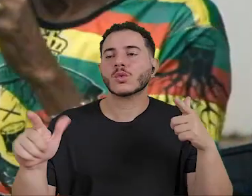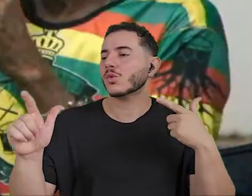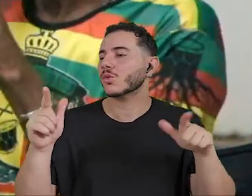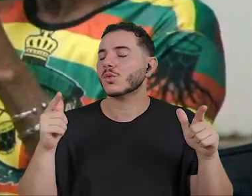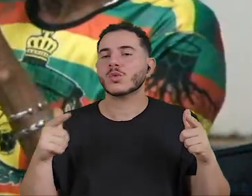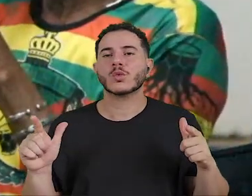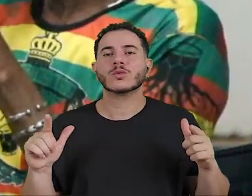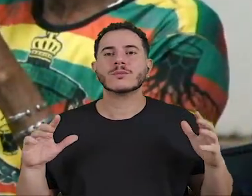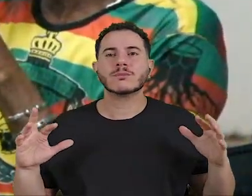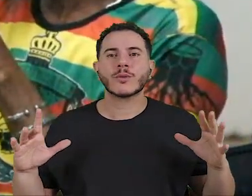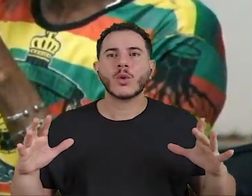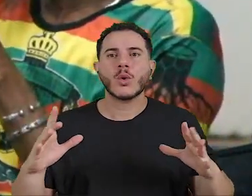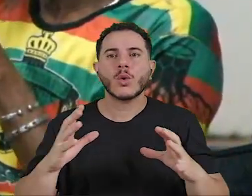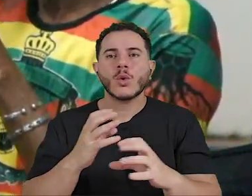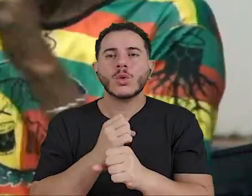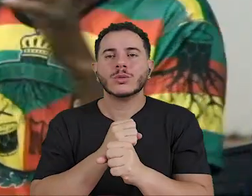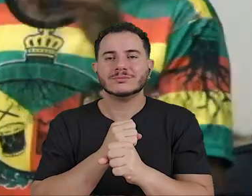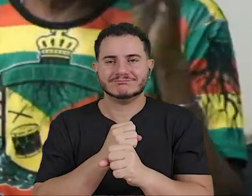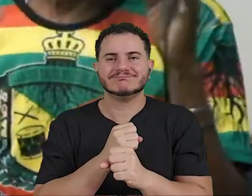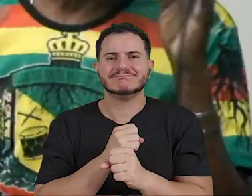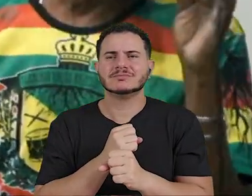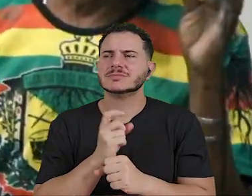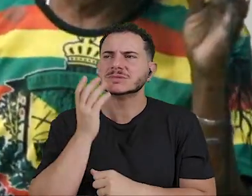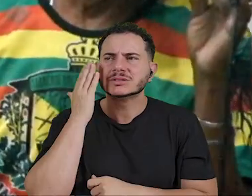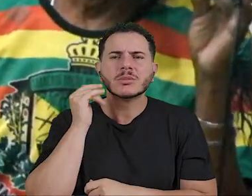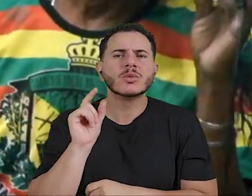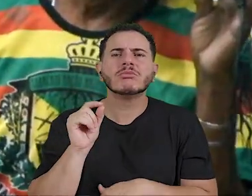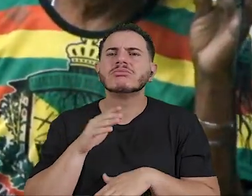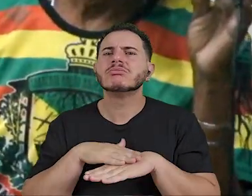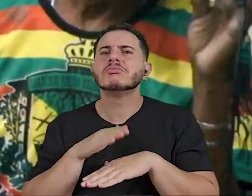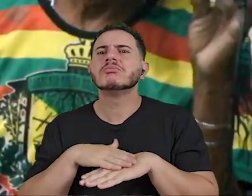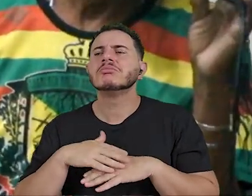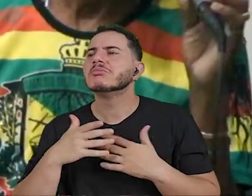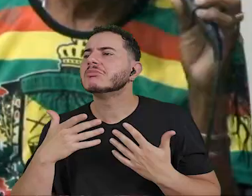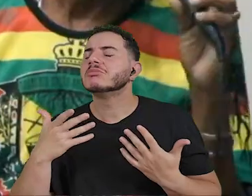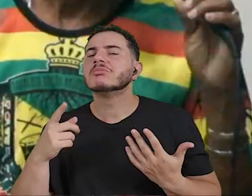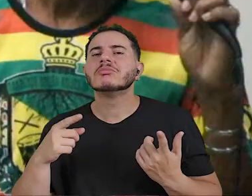Aí, o peixe. Sabe o que disseram?